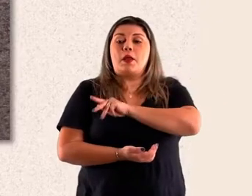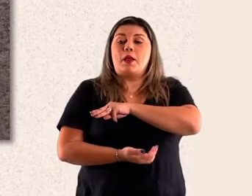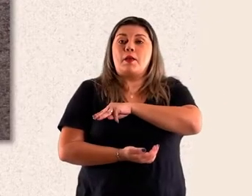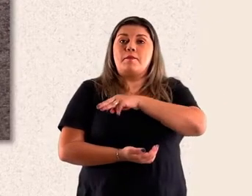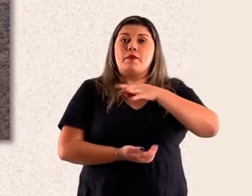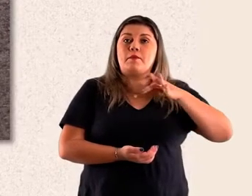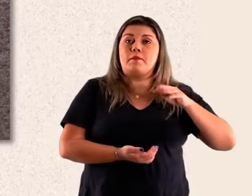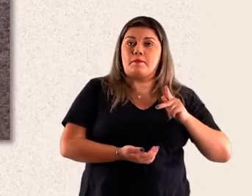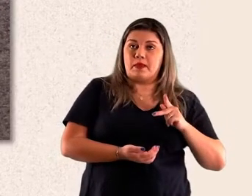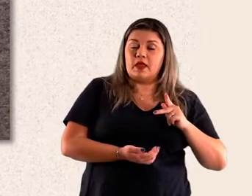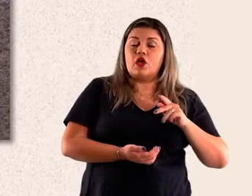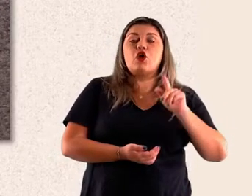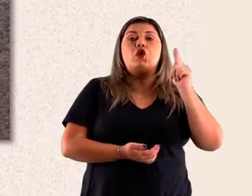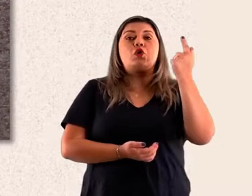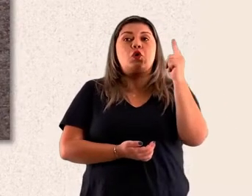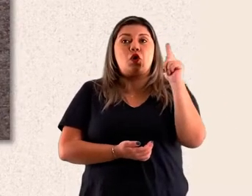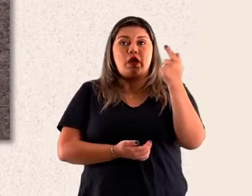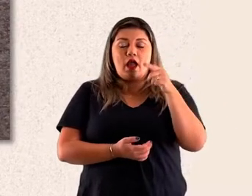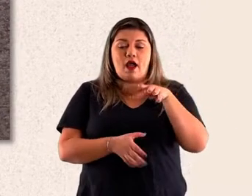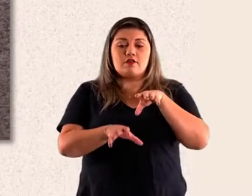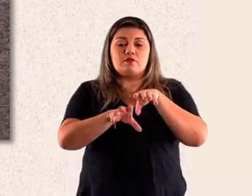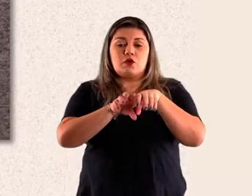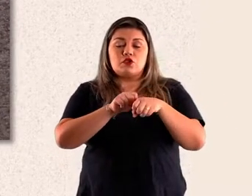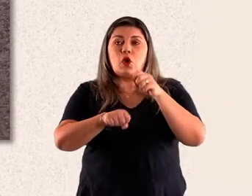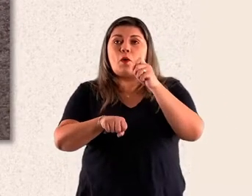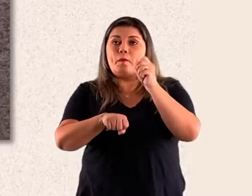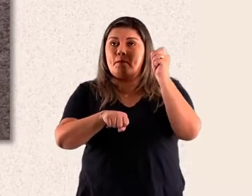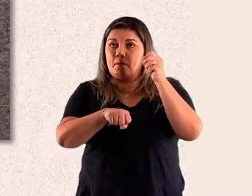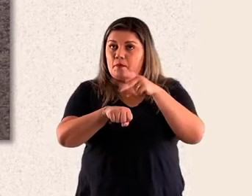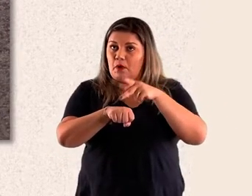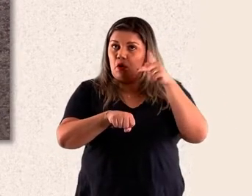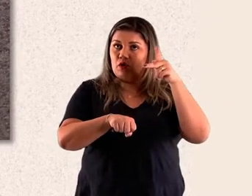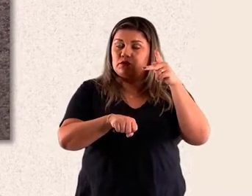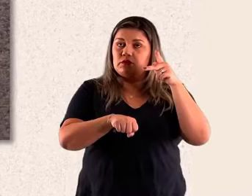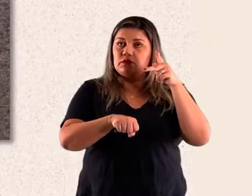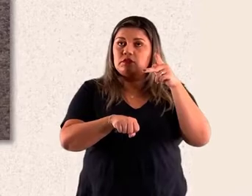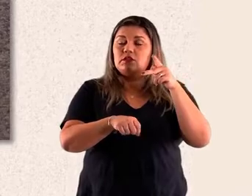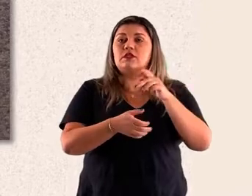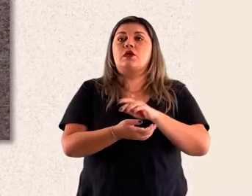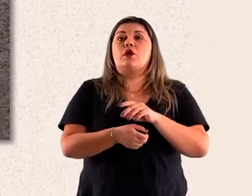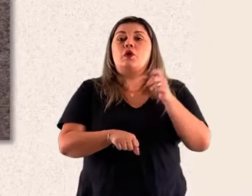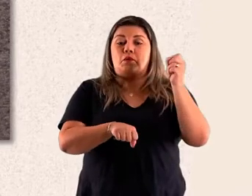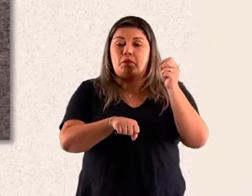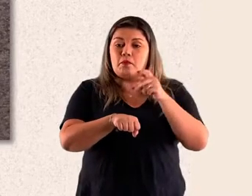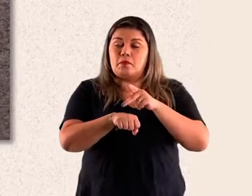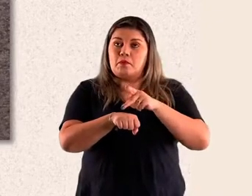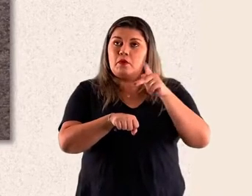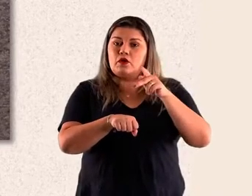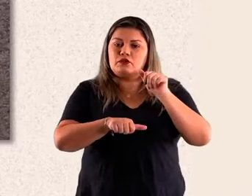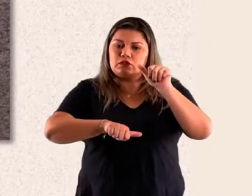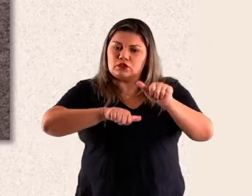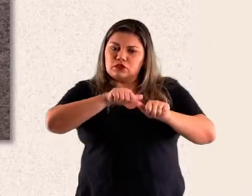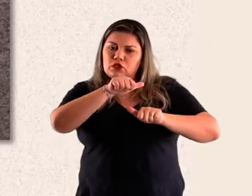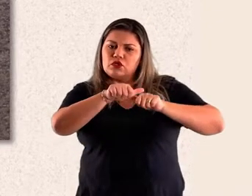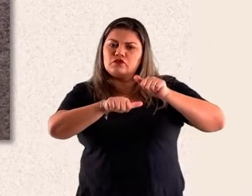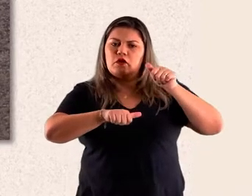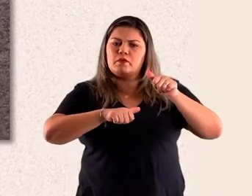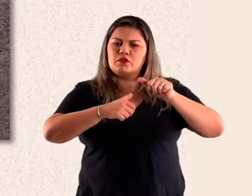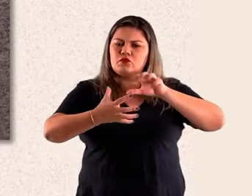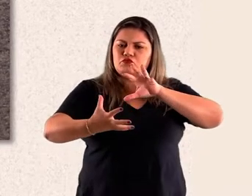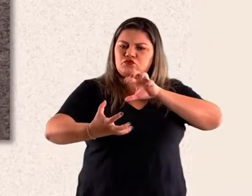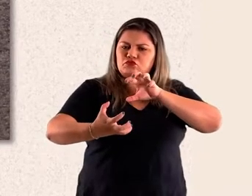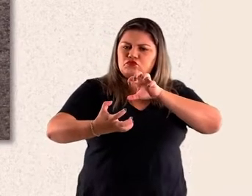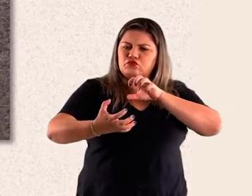pós-graduada em direito coletivo pela Escola Superior do Ministério Público pós-graduado em transformação de conflitos e